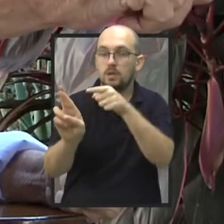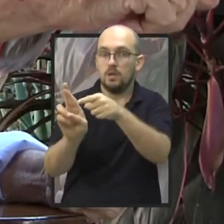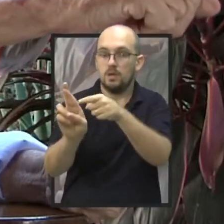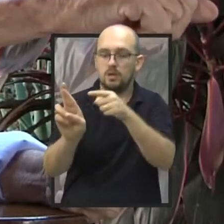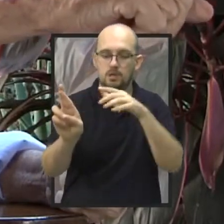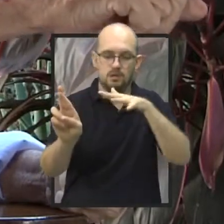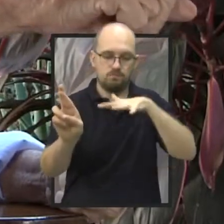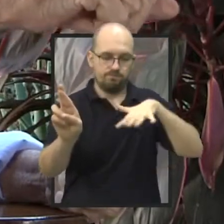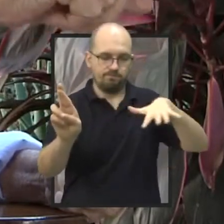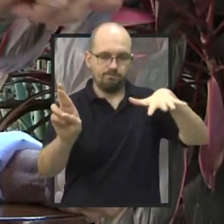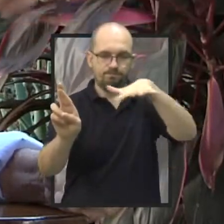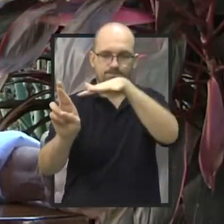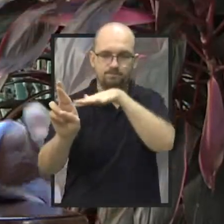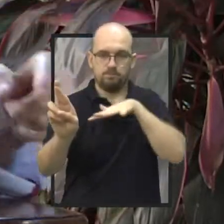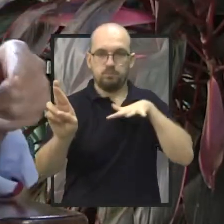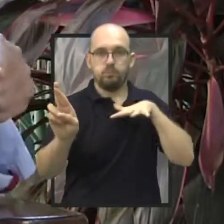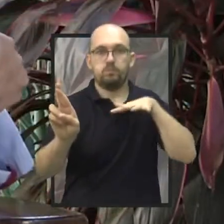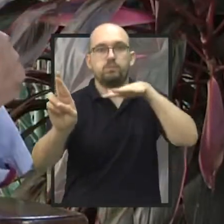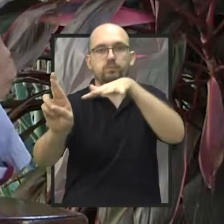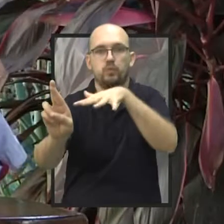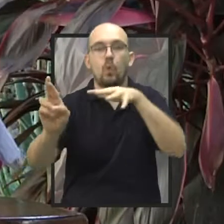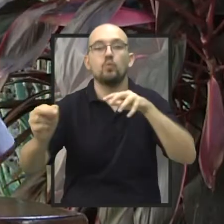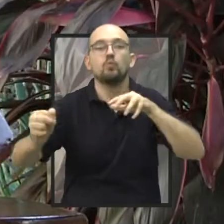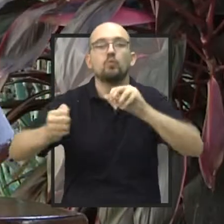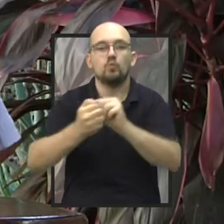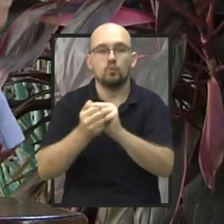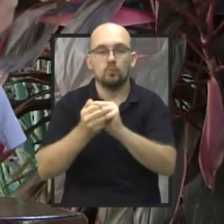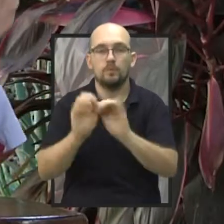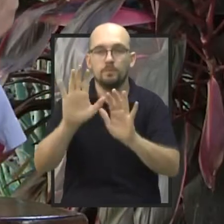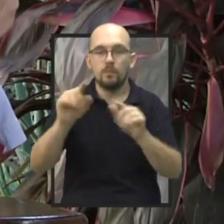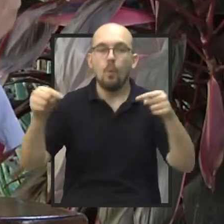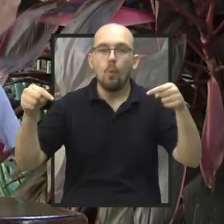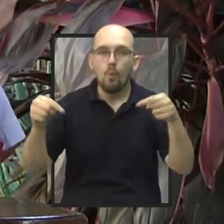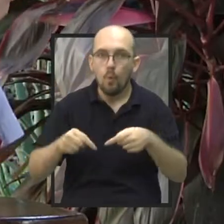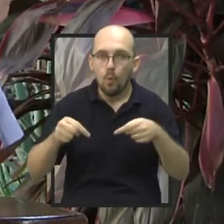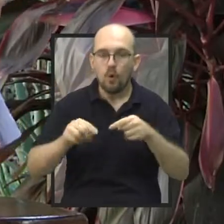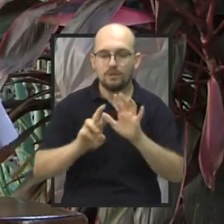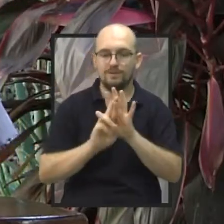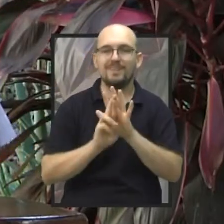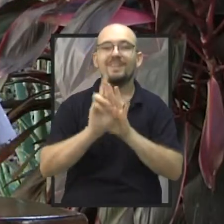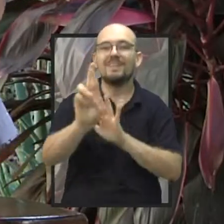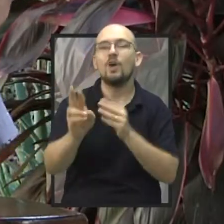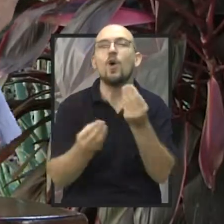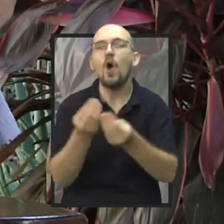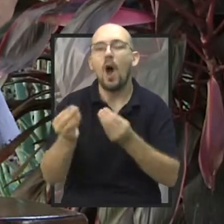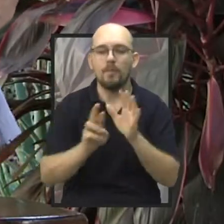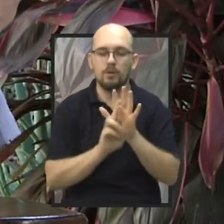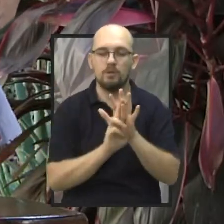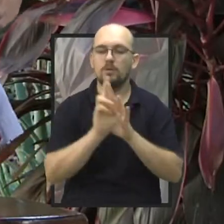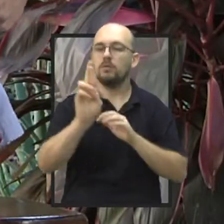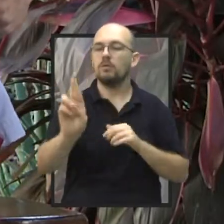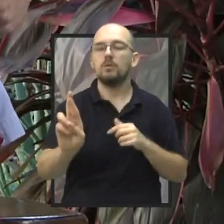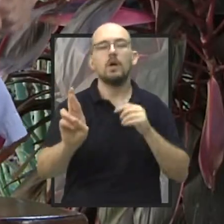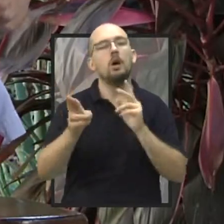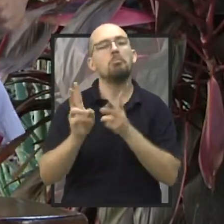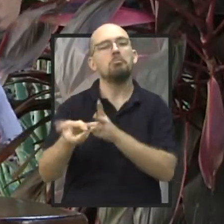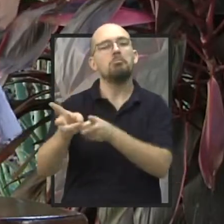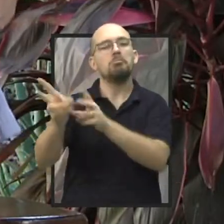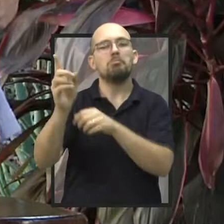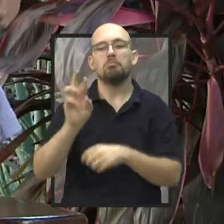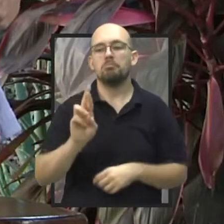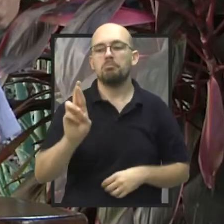uma diferença, que hoje os nossos representantes estão continuando no que